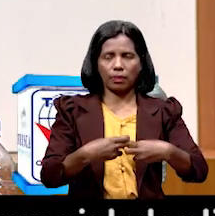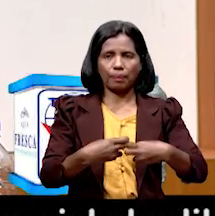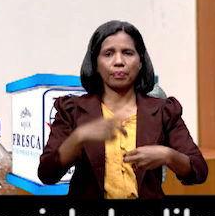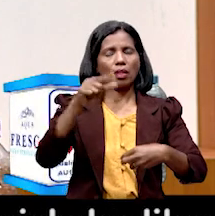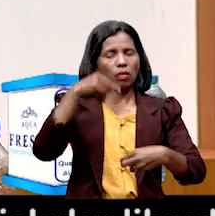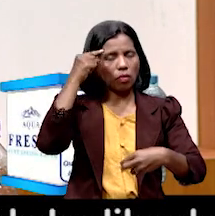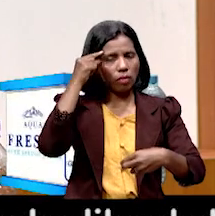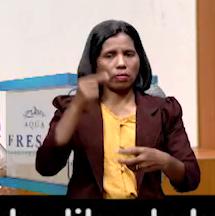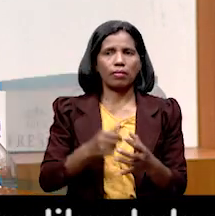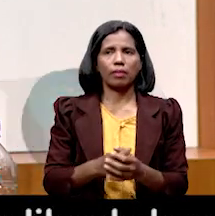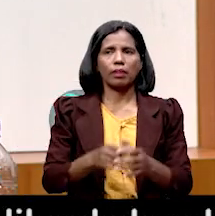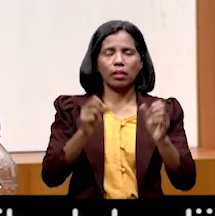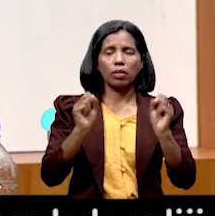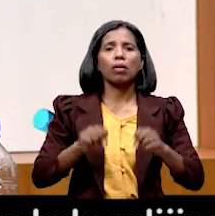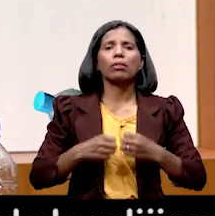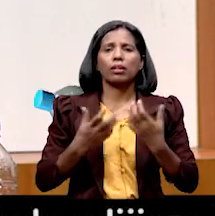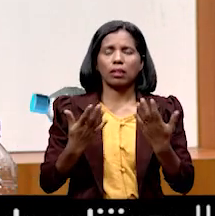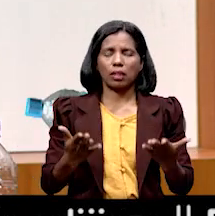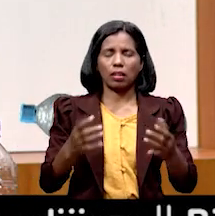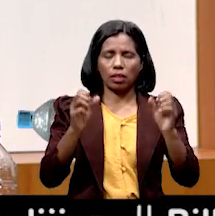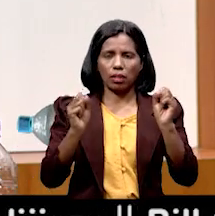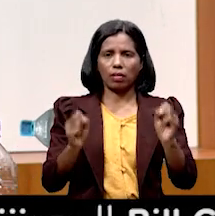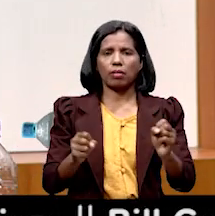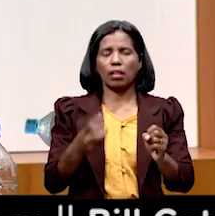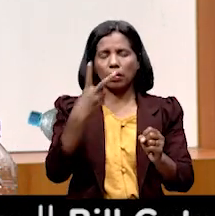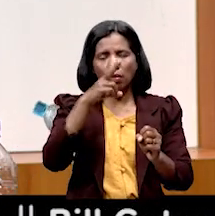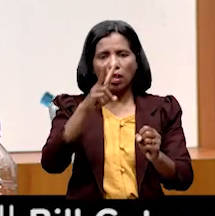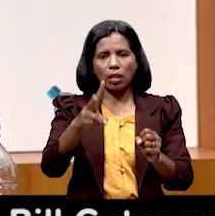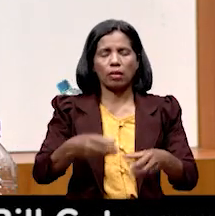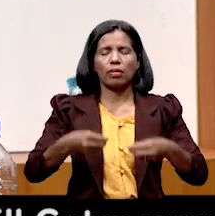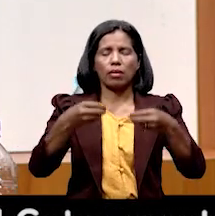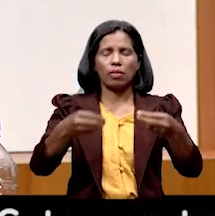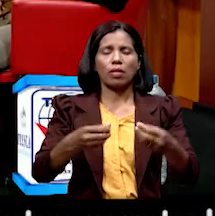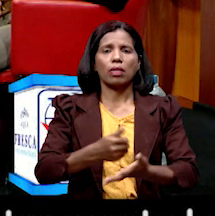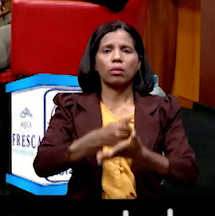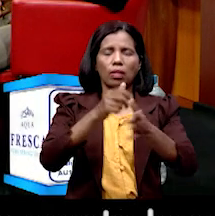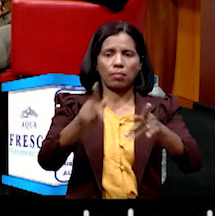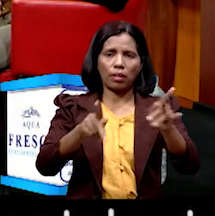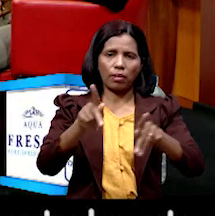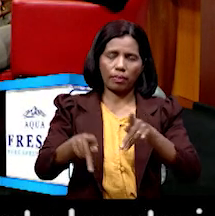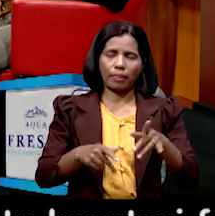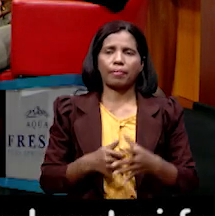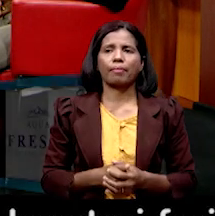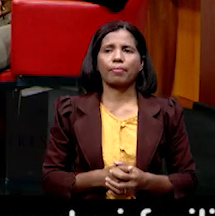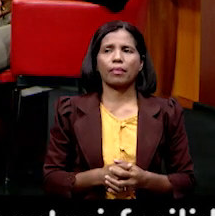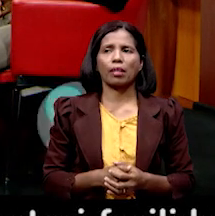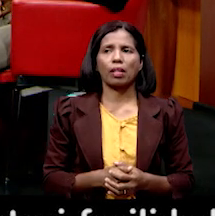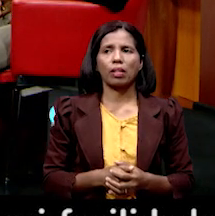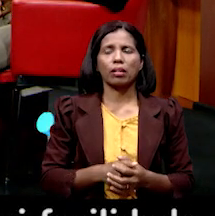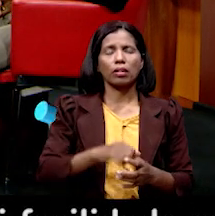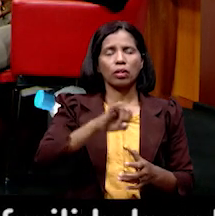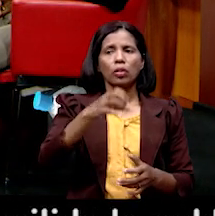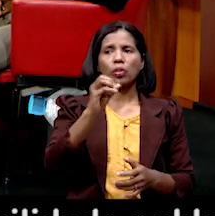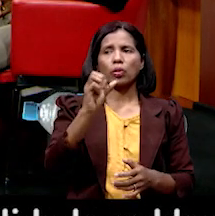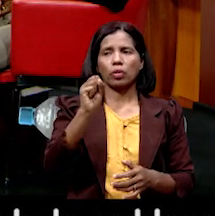governo erasik atu oinsamak atu bele satisfação ba nina sociedade. Tu ira academista José da Costa baseia ba